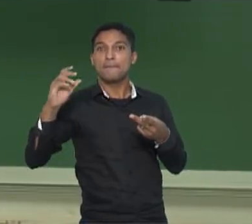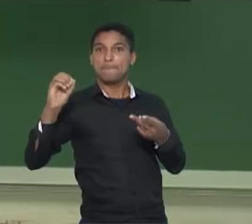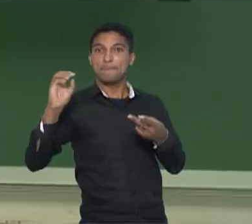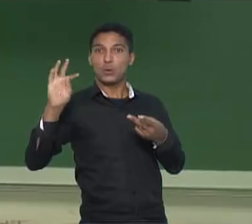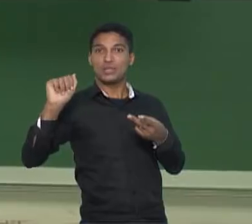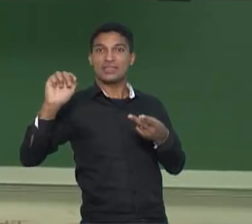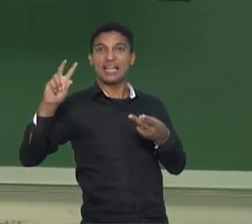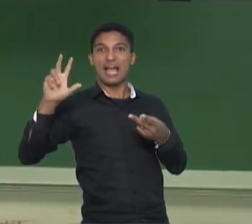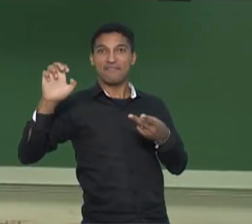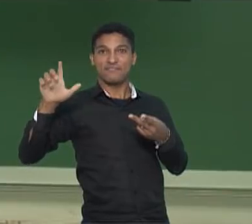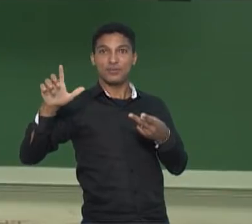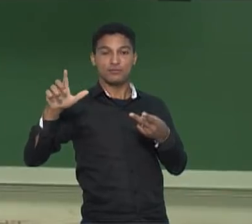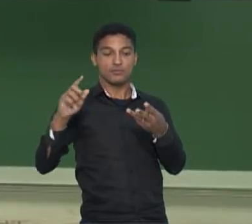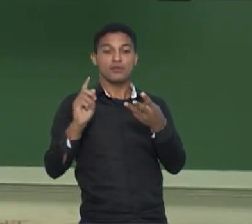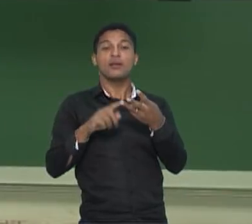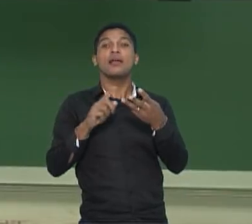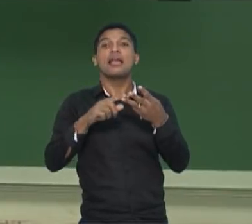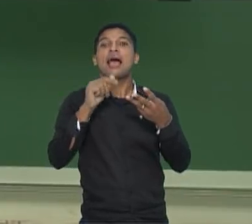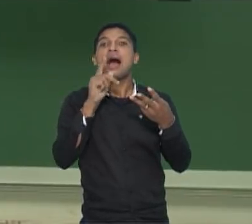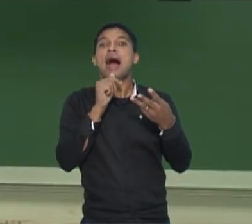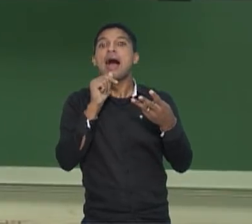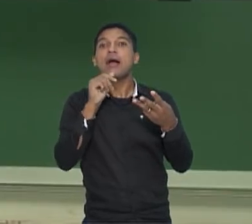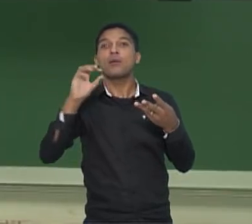cada uma para a outra. Vamos ver aqui no slide?